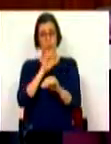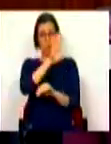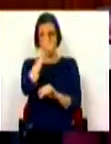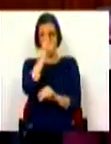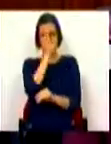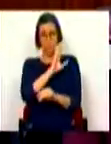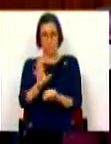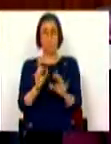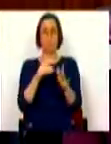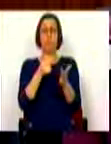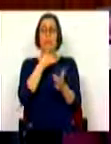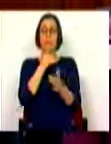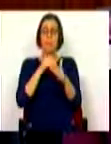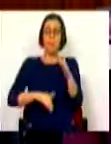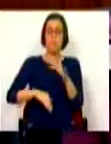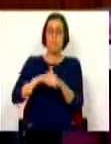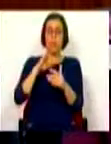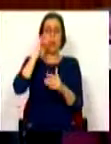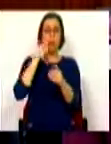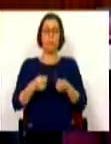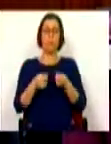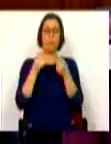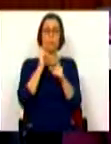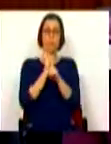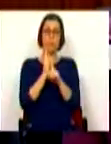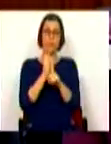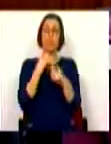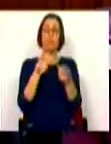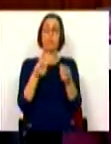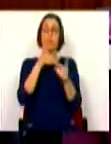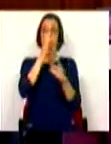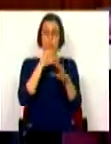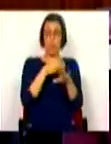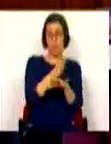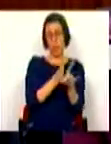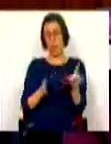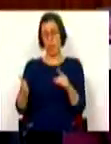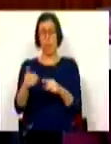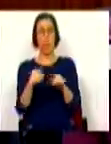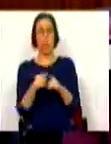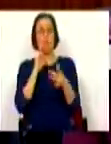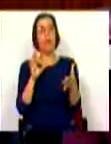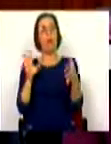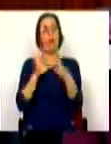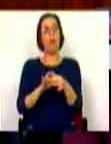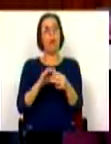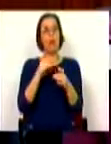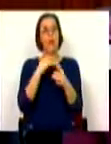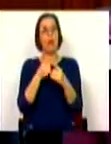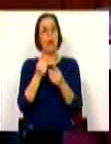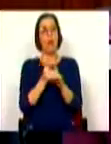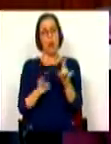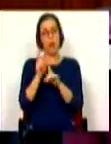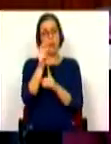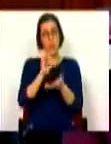conhecidos e fixaram o máximo de risco que o Estado está exposto, direta ou indiretamente, relativamente a aumentos de